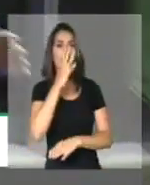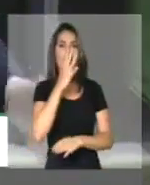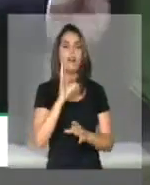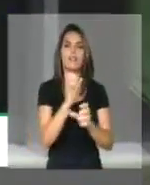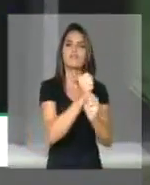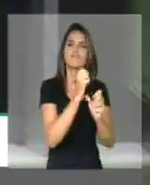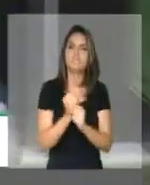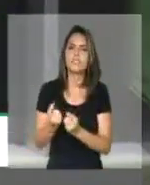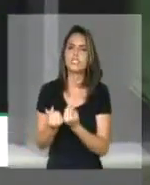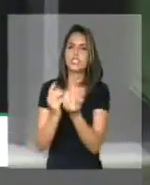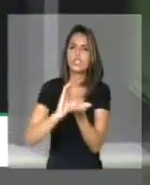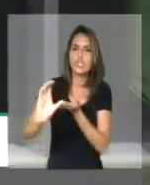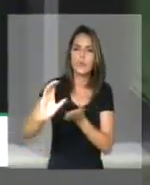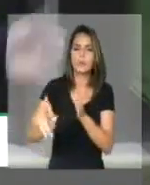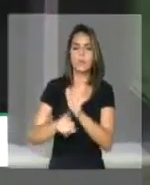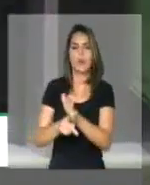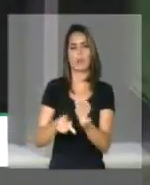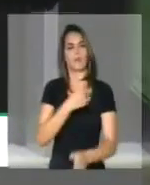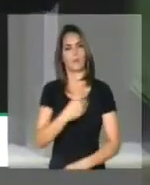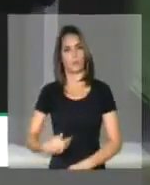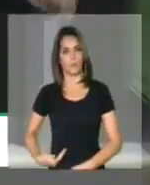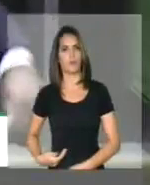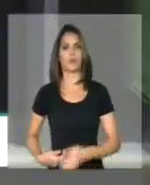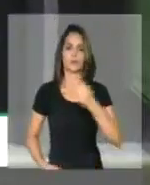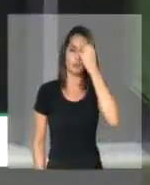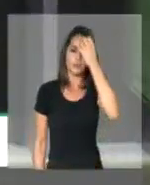administração pública. Peço que essa fala seja